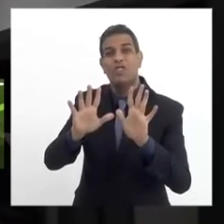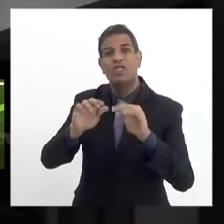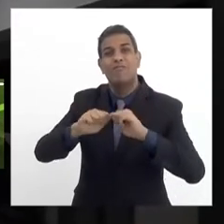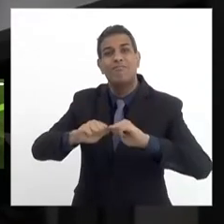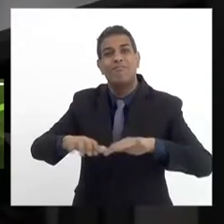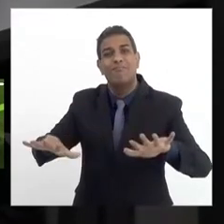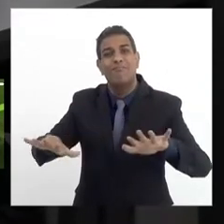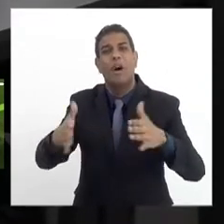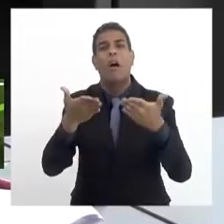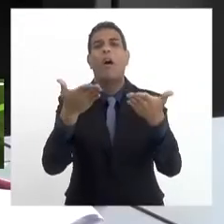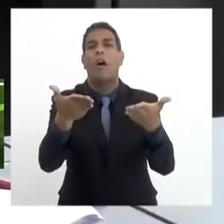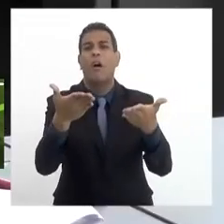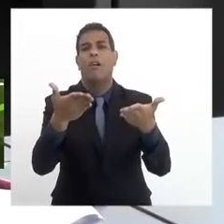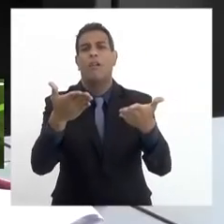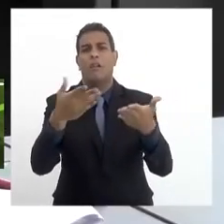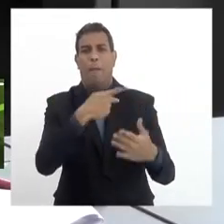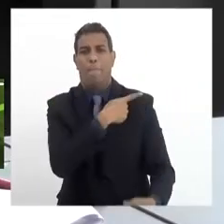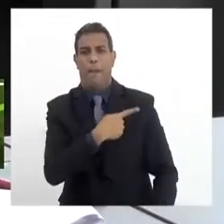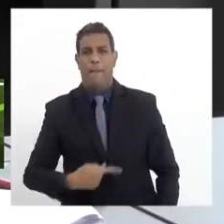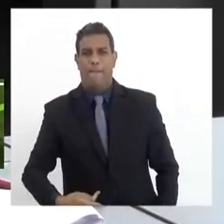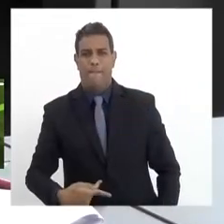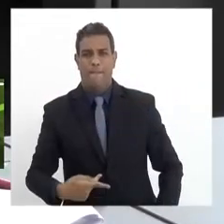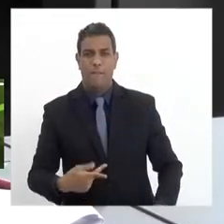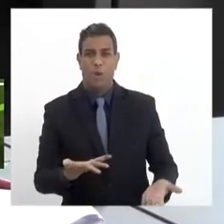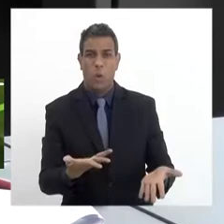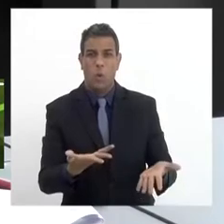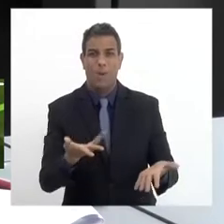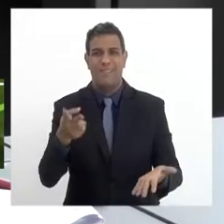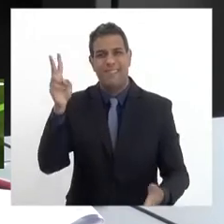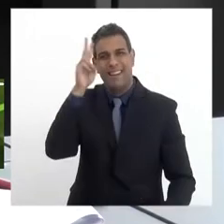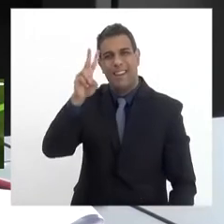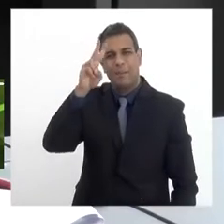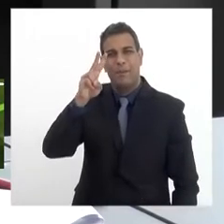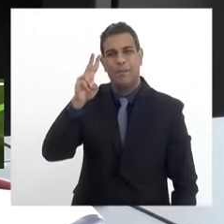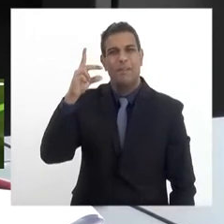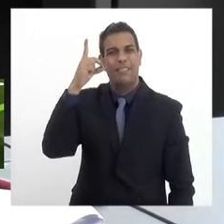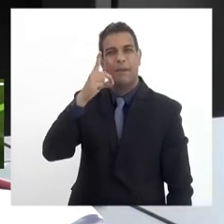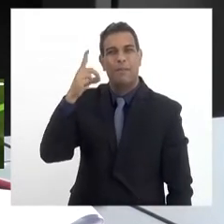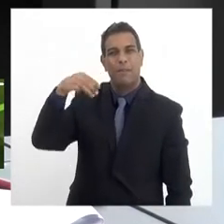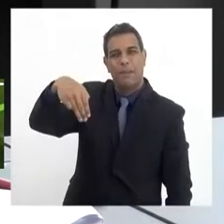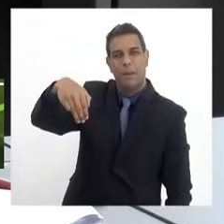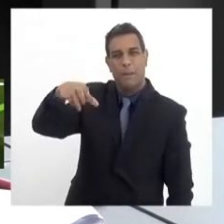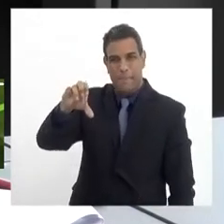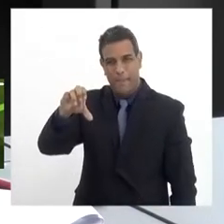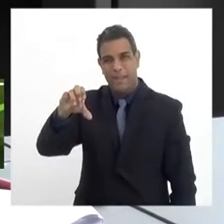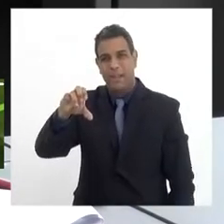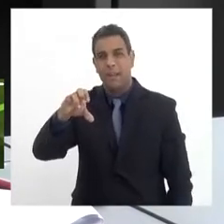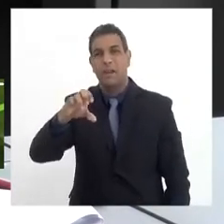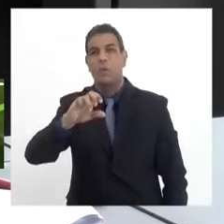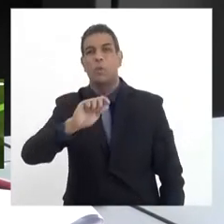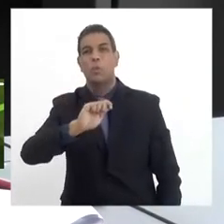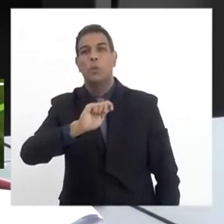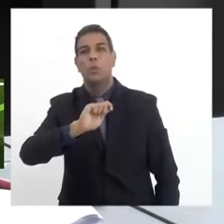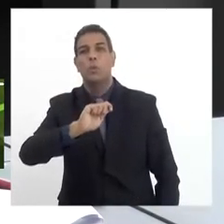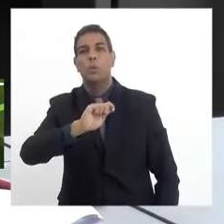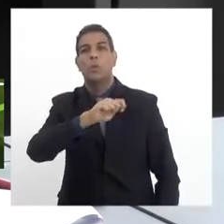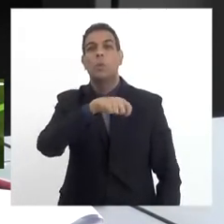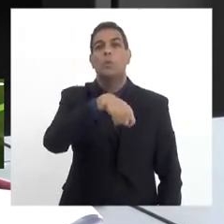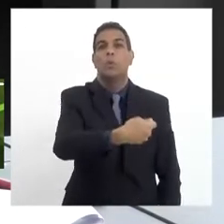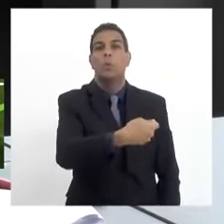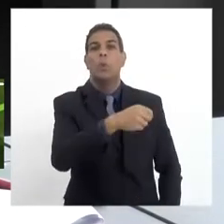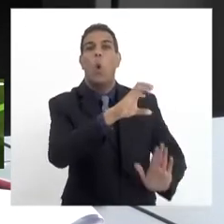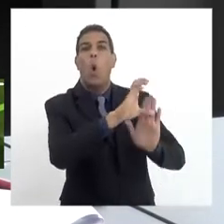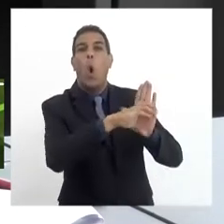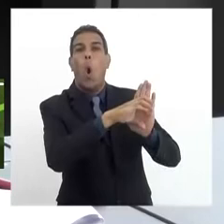porque esse conceito que o Mink revelou, em tese, ele é verdadeiro, só